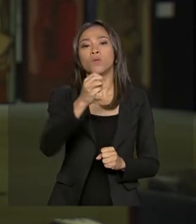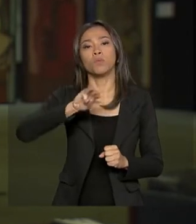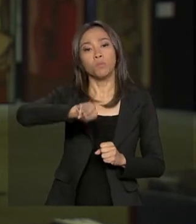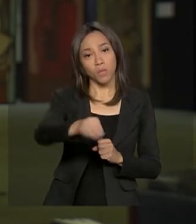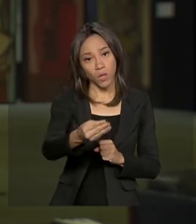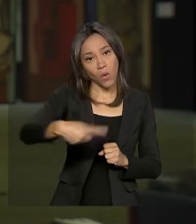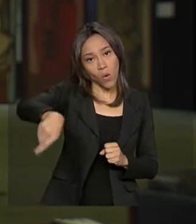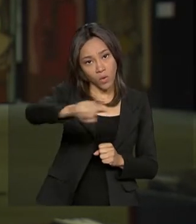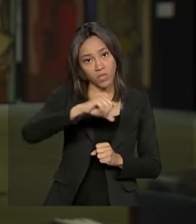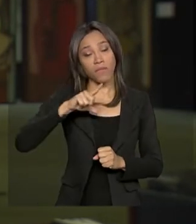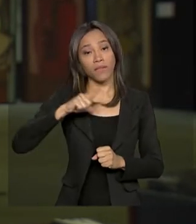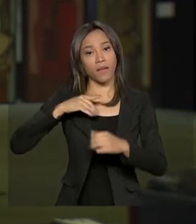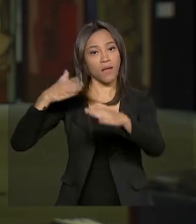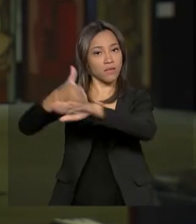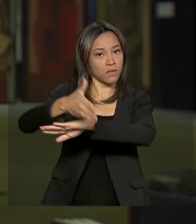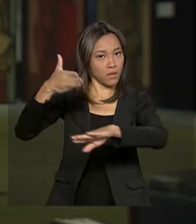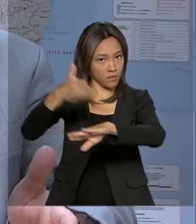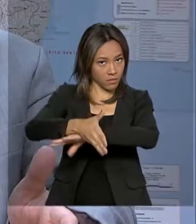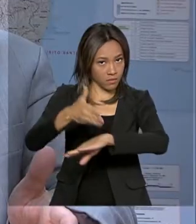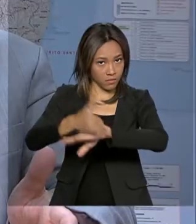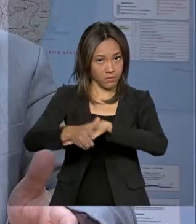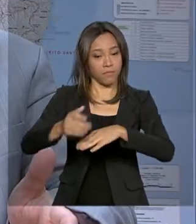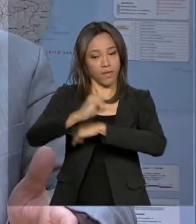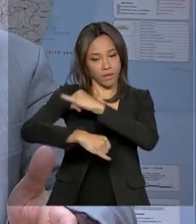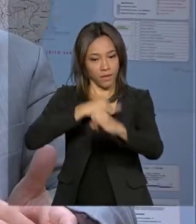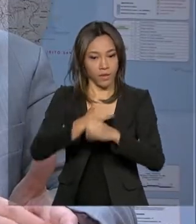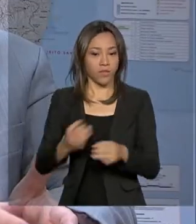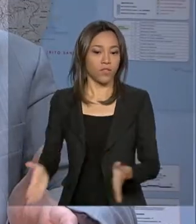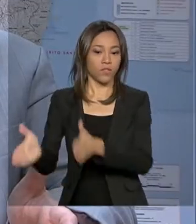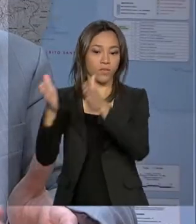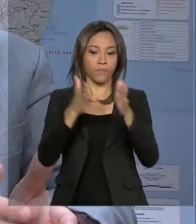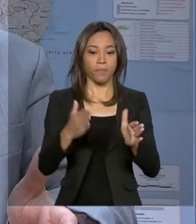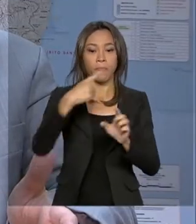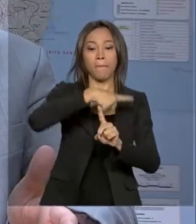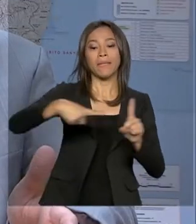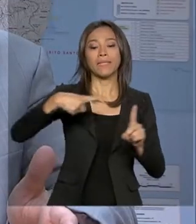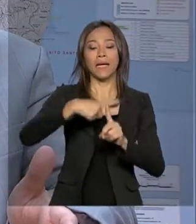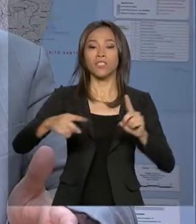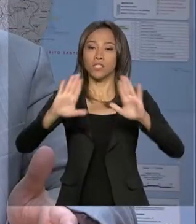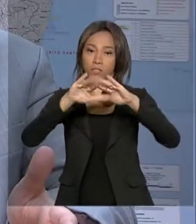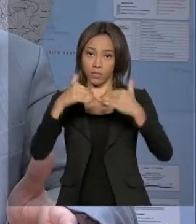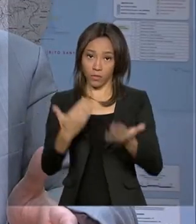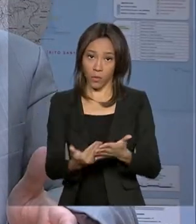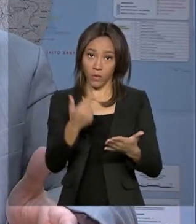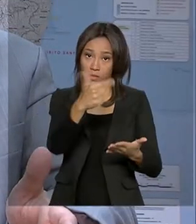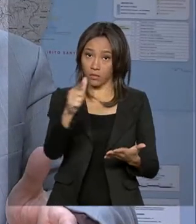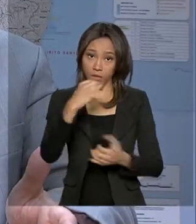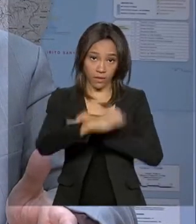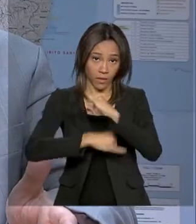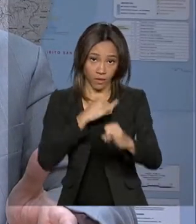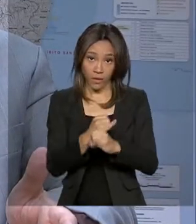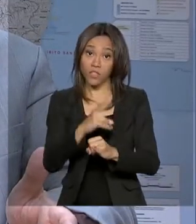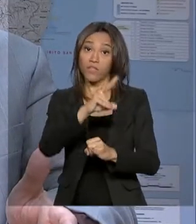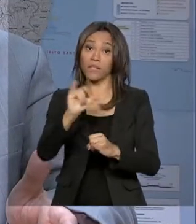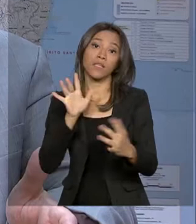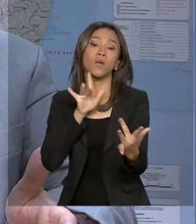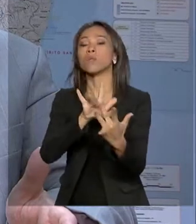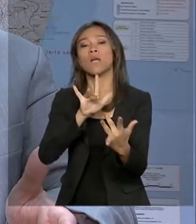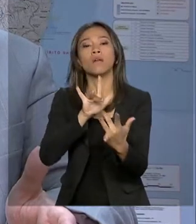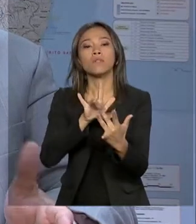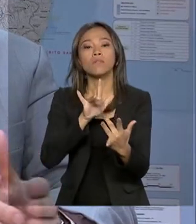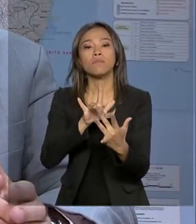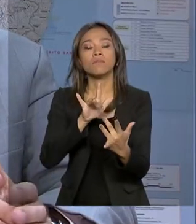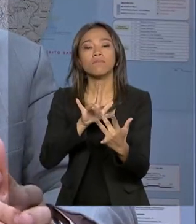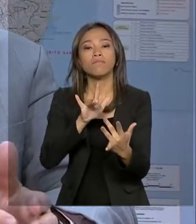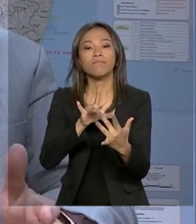terão acesso à internet banda larga. Metade das escolas que não tem na região internet vão estar conectadas via satélite.